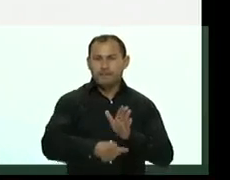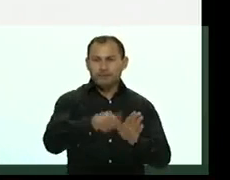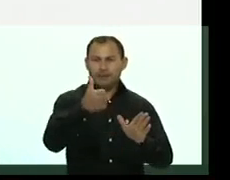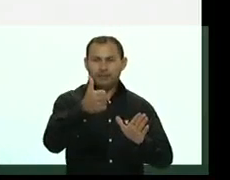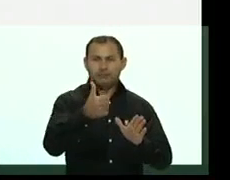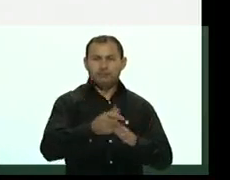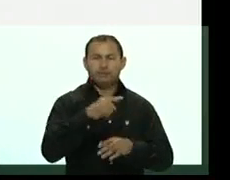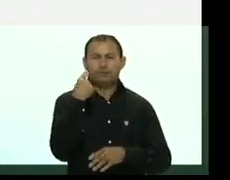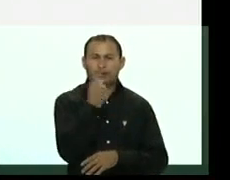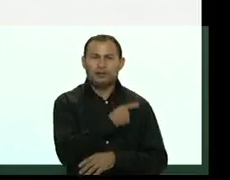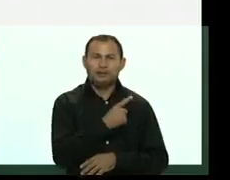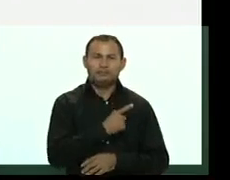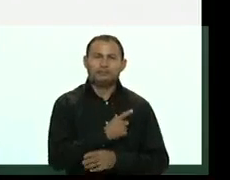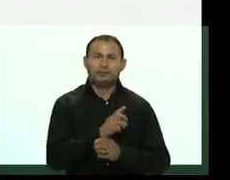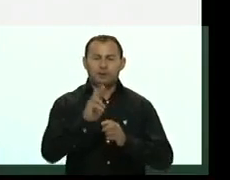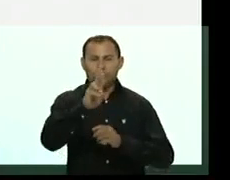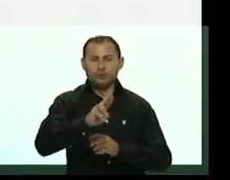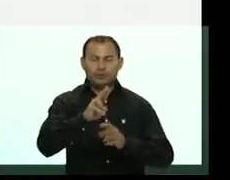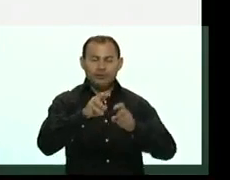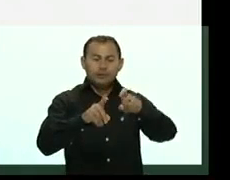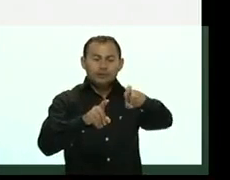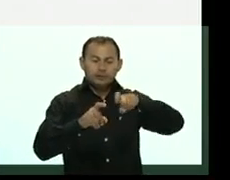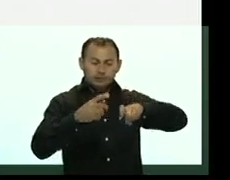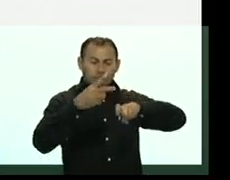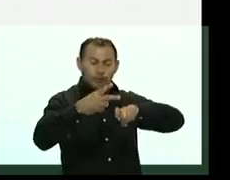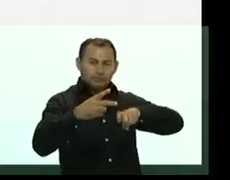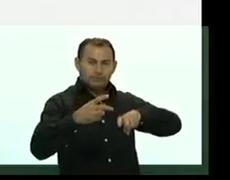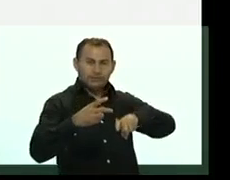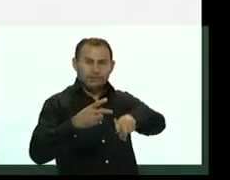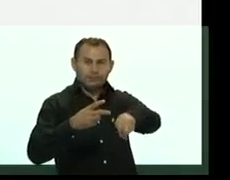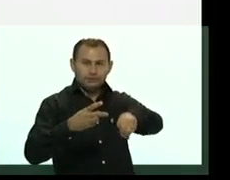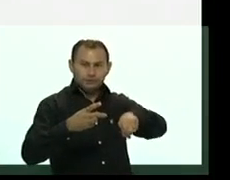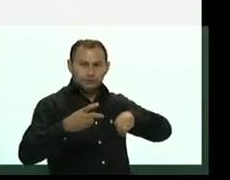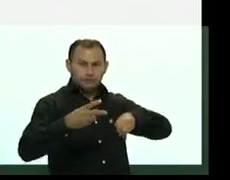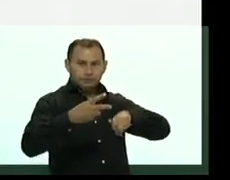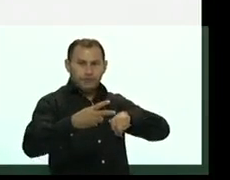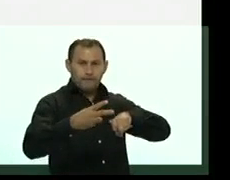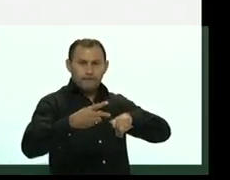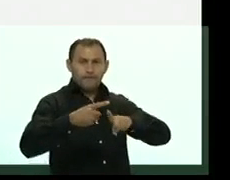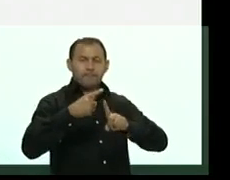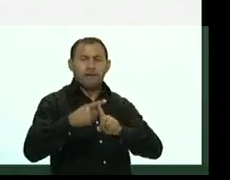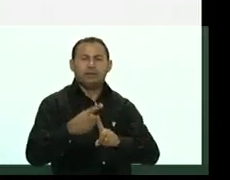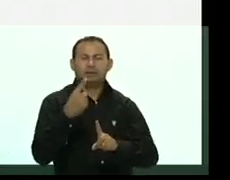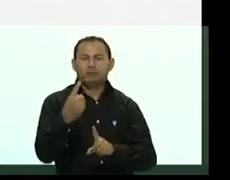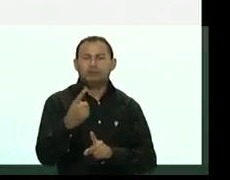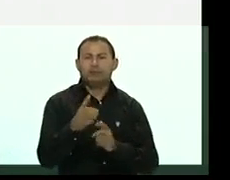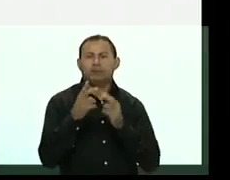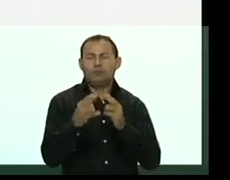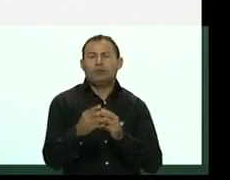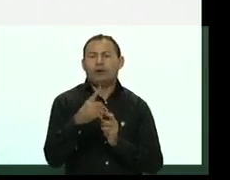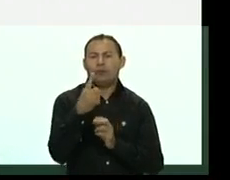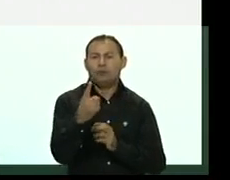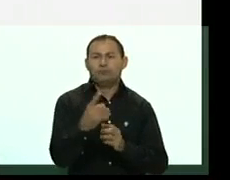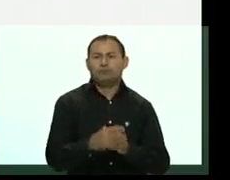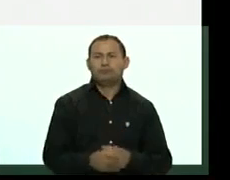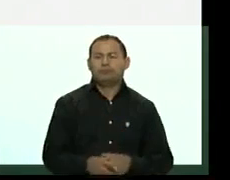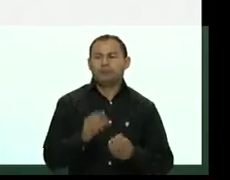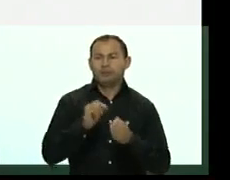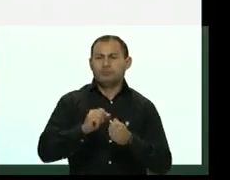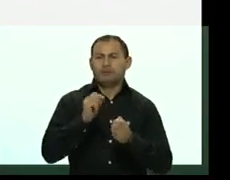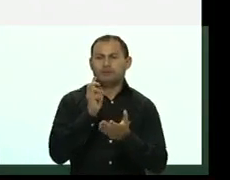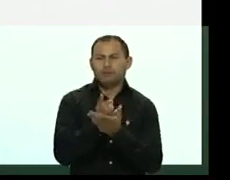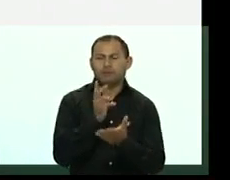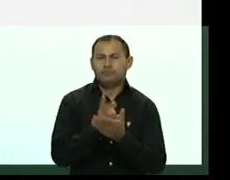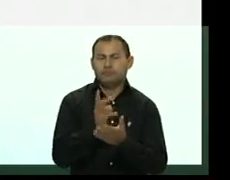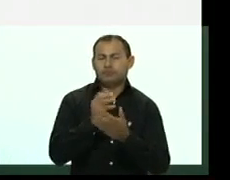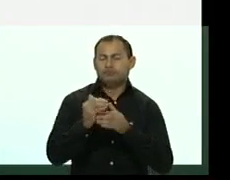Primeiro, a gente tem que esse x ao quadrado mais 1 vai ser igual a u, tá? Fazendo sempre